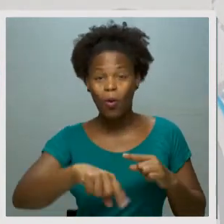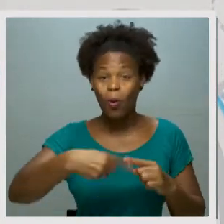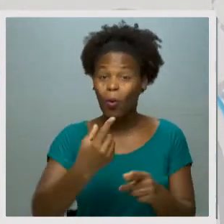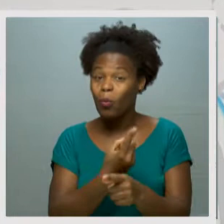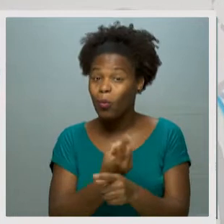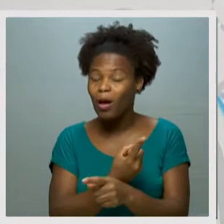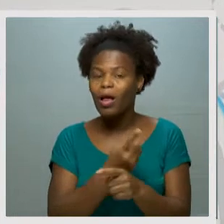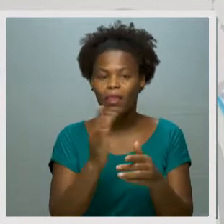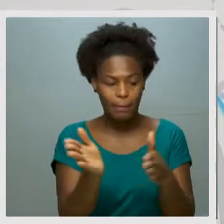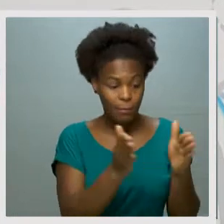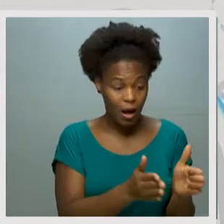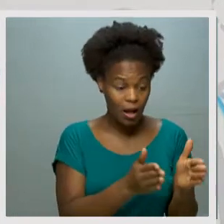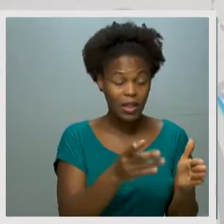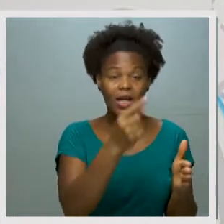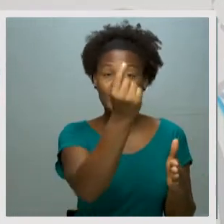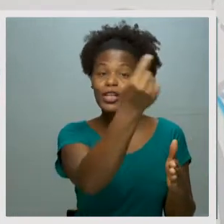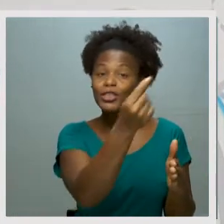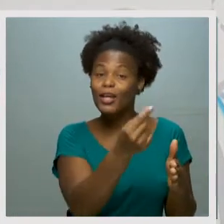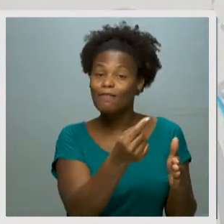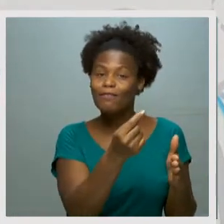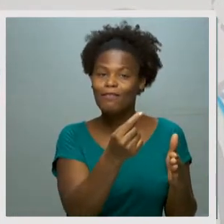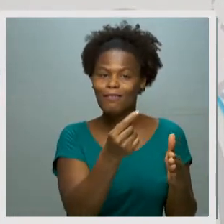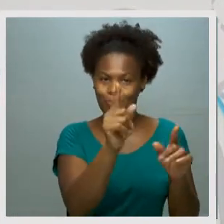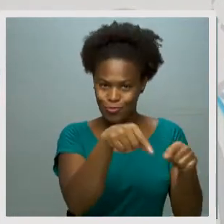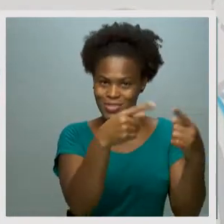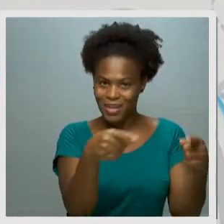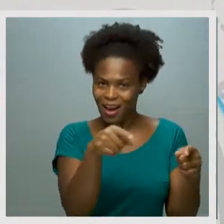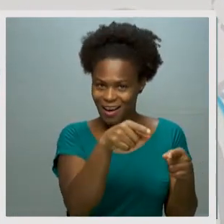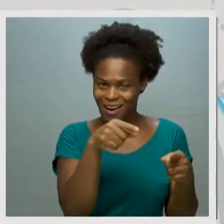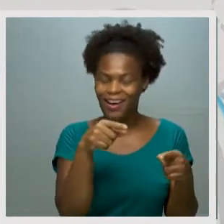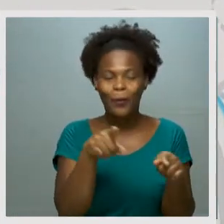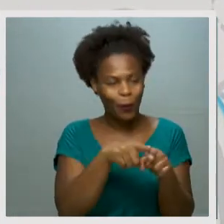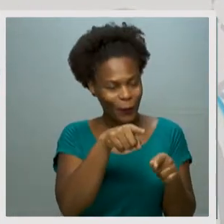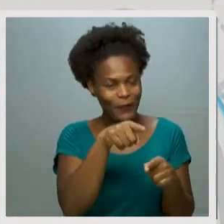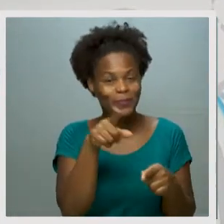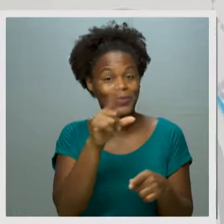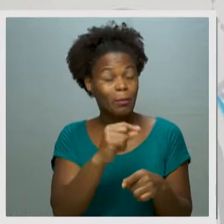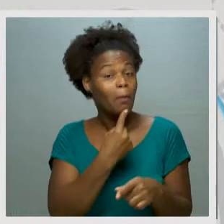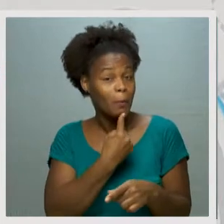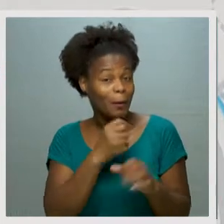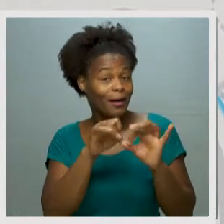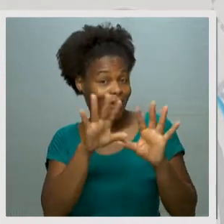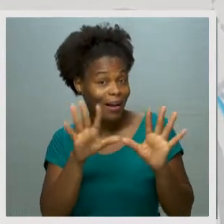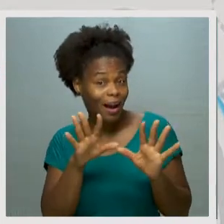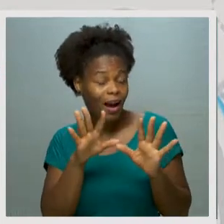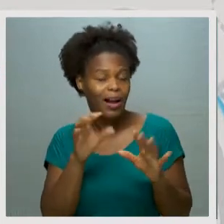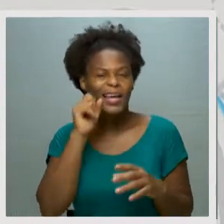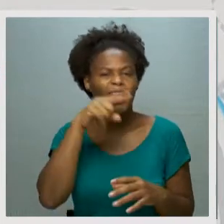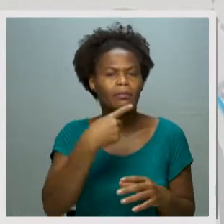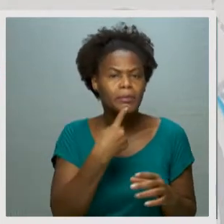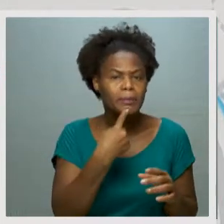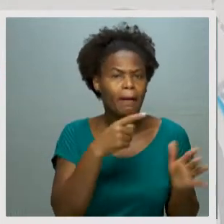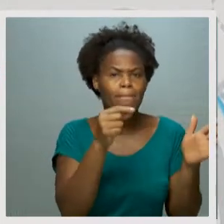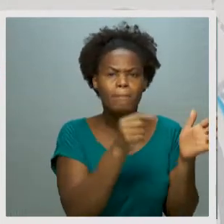o quê? Partituras onde estão escritas as notas musicais, não é? E há uma compreensão, claramente. Quem